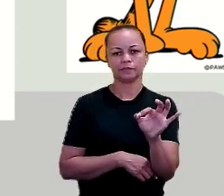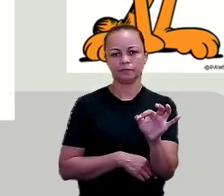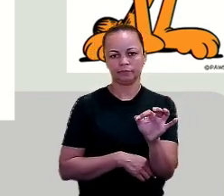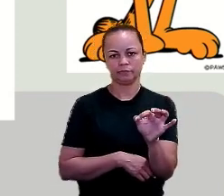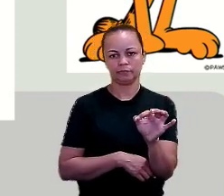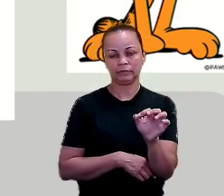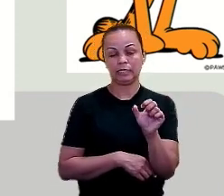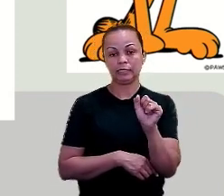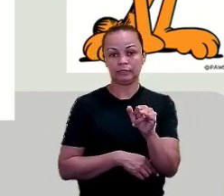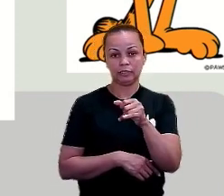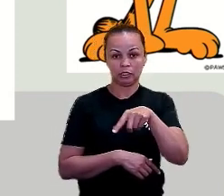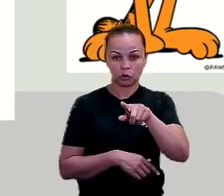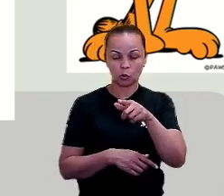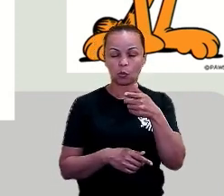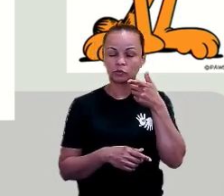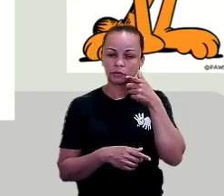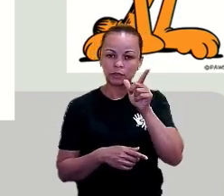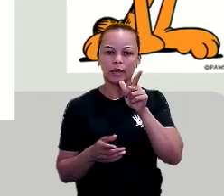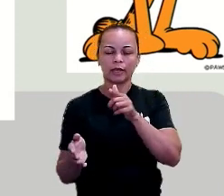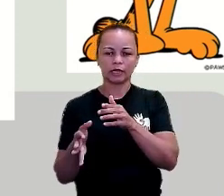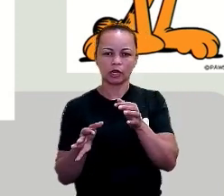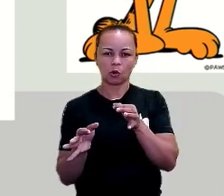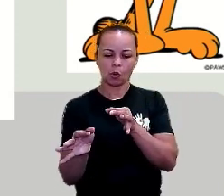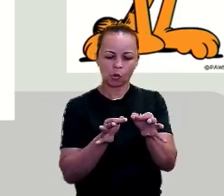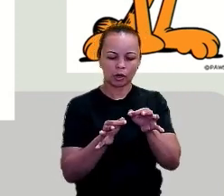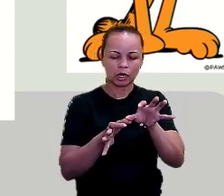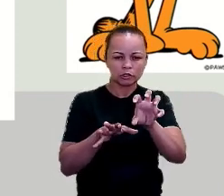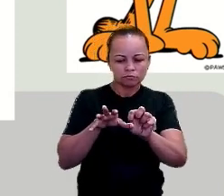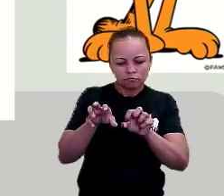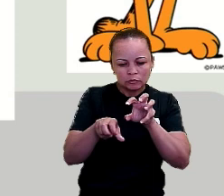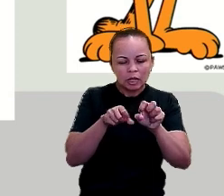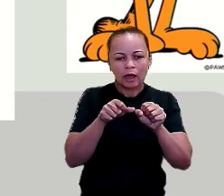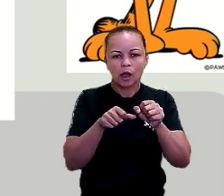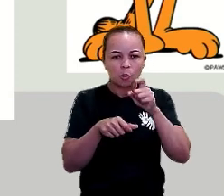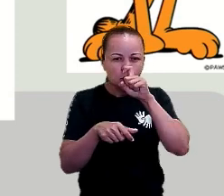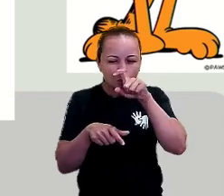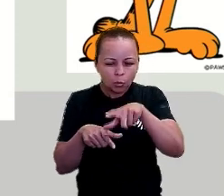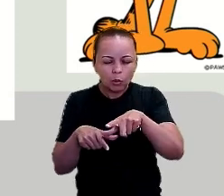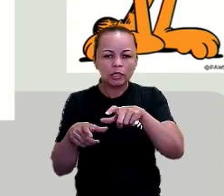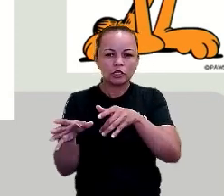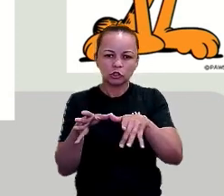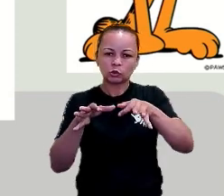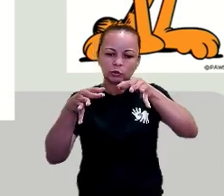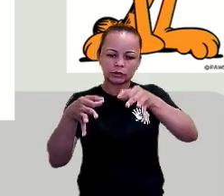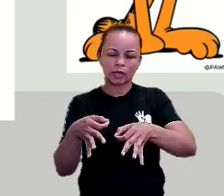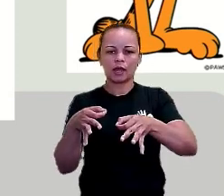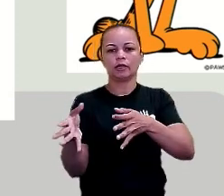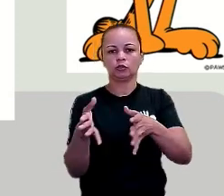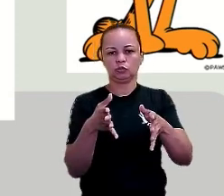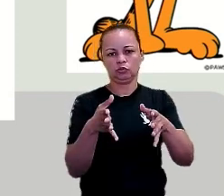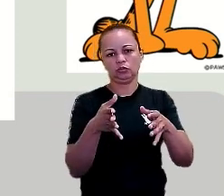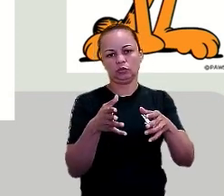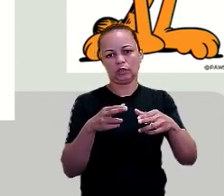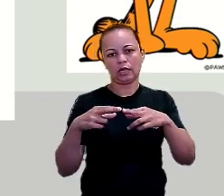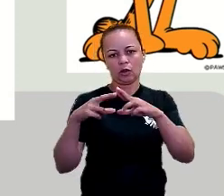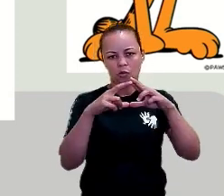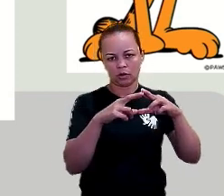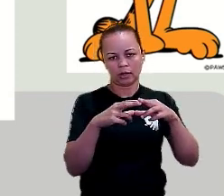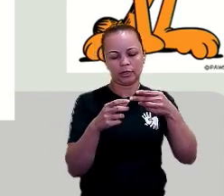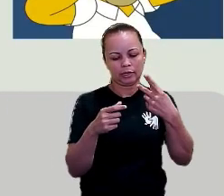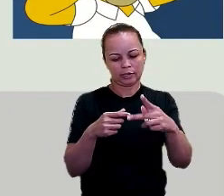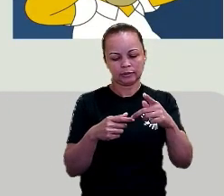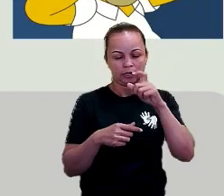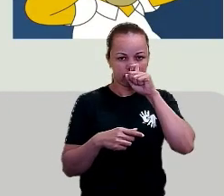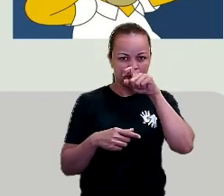coletado devidamente esses materiais na região, se tem a coleta seletiva ou a coleta do lixo, tá